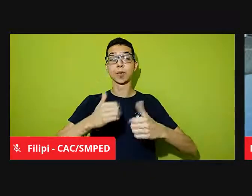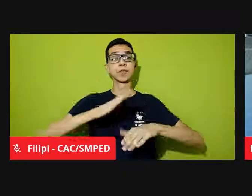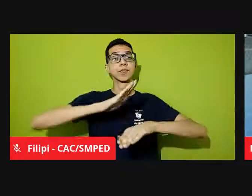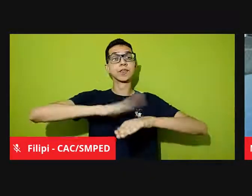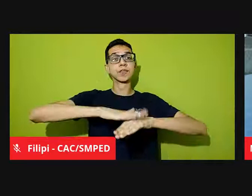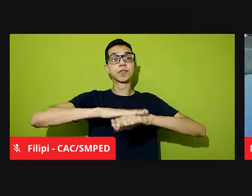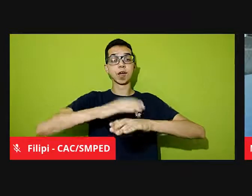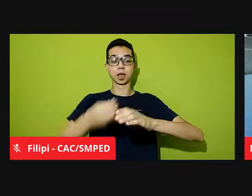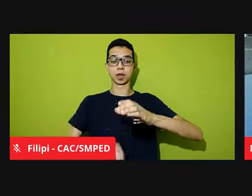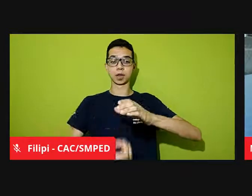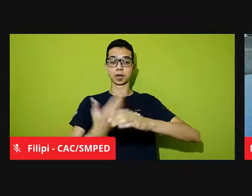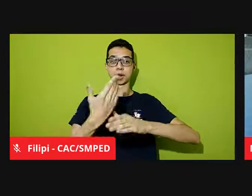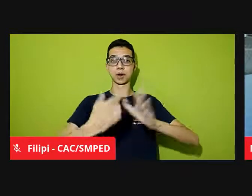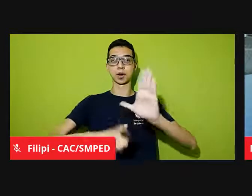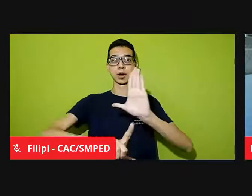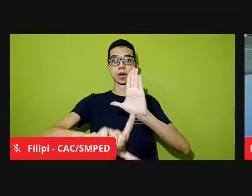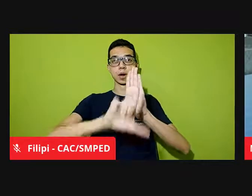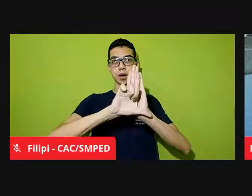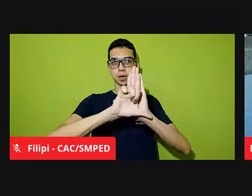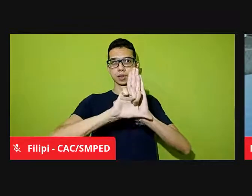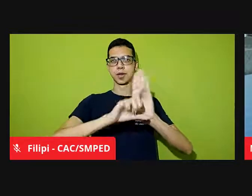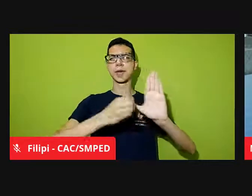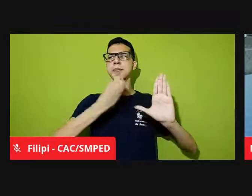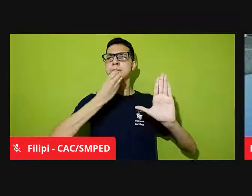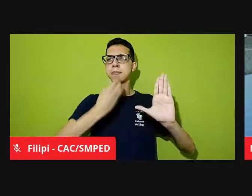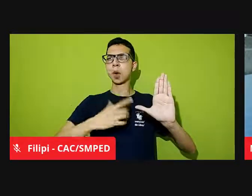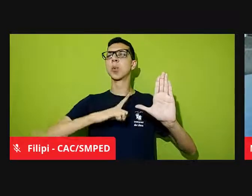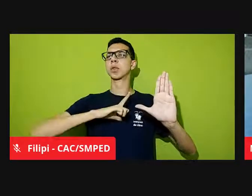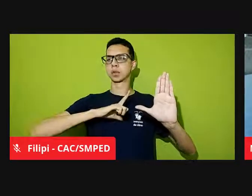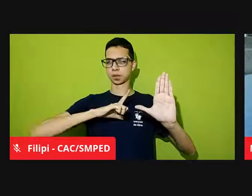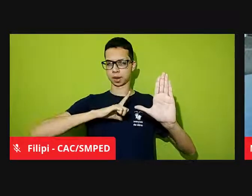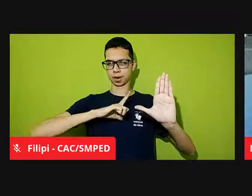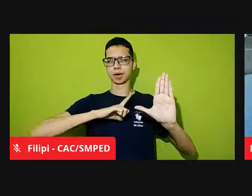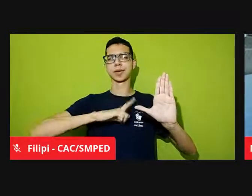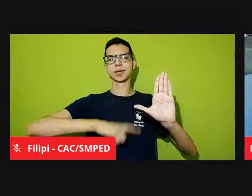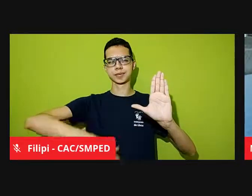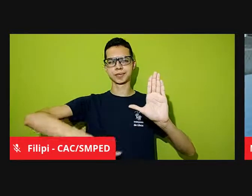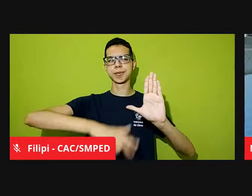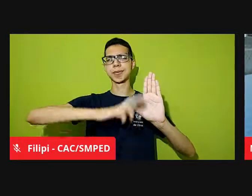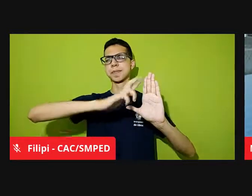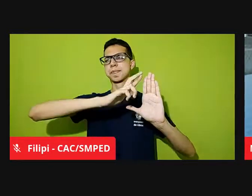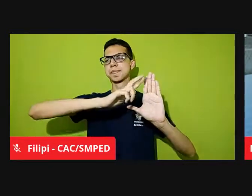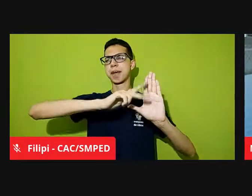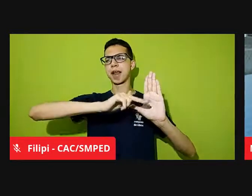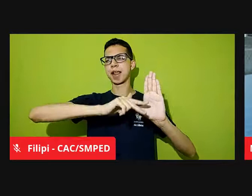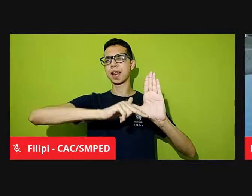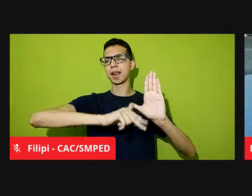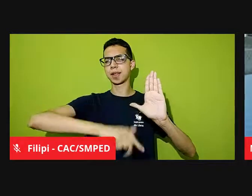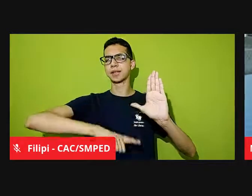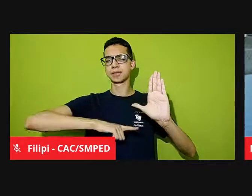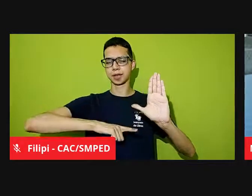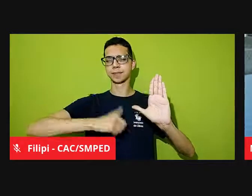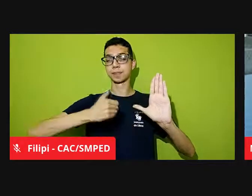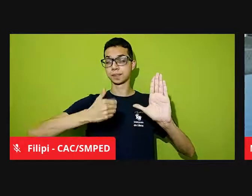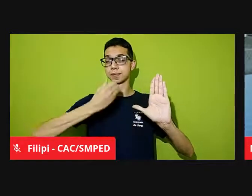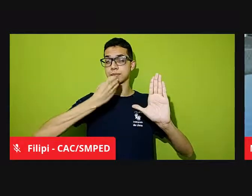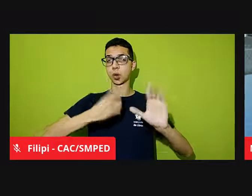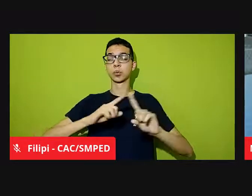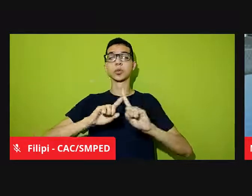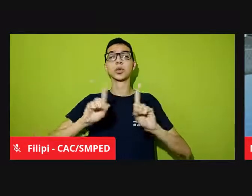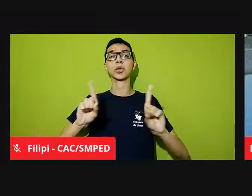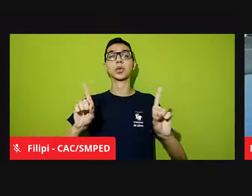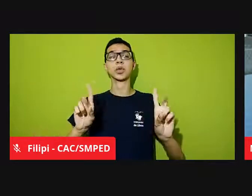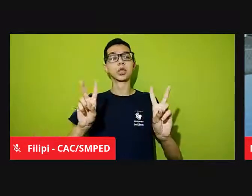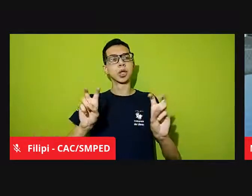temos muitas leis boas, né? A gente é exemplo, inclusive, em termos de legislação,